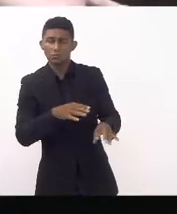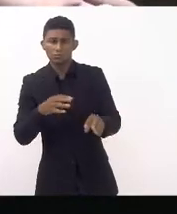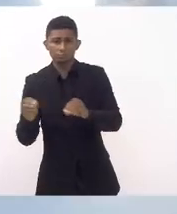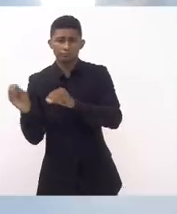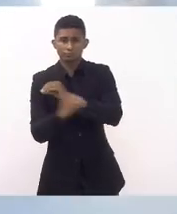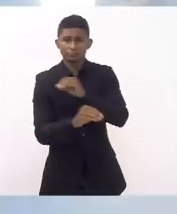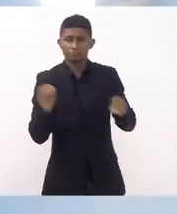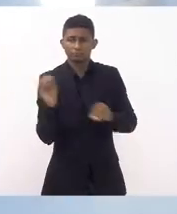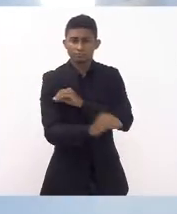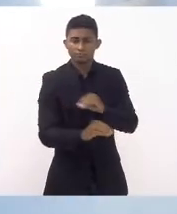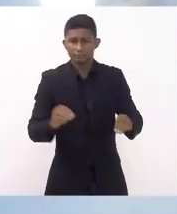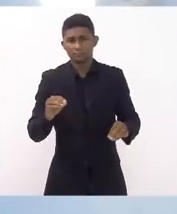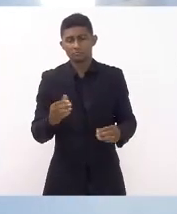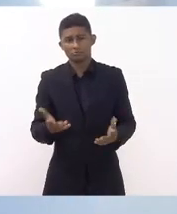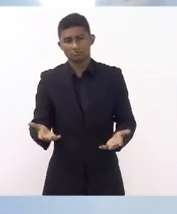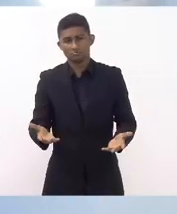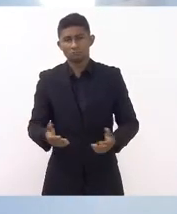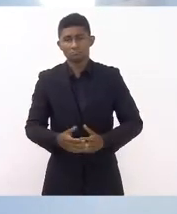Bota na educação, pô.